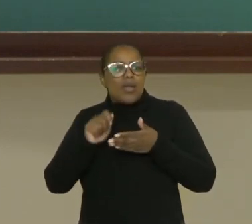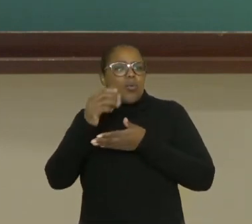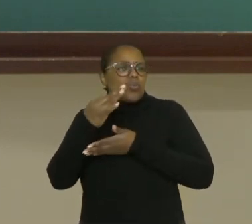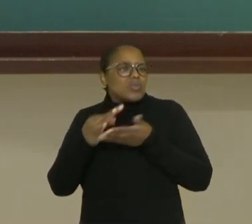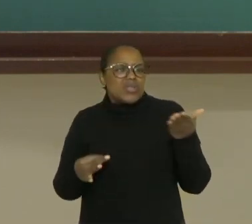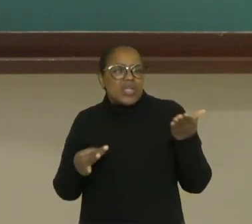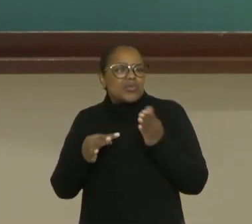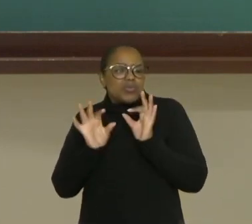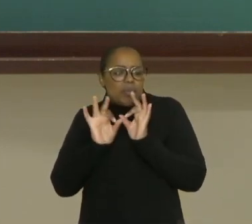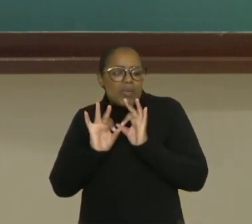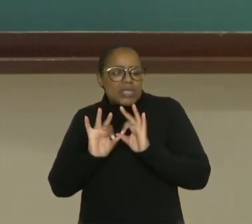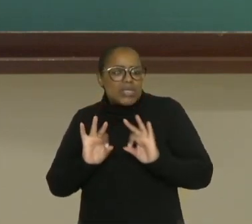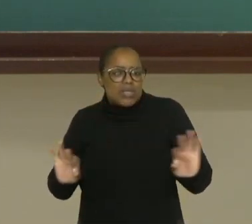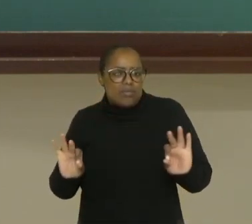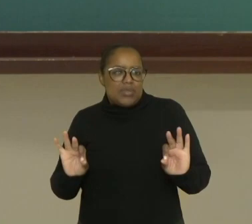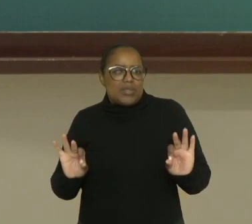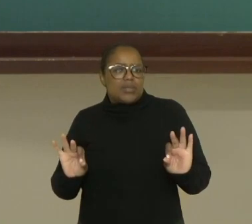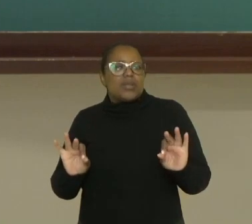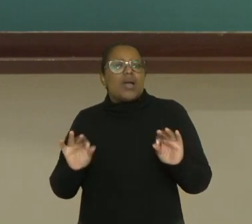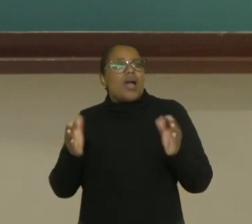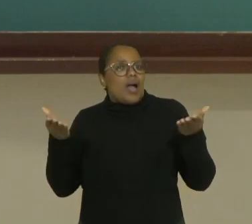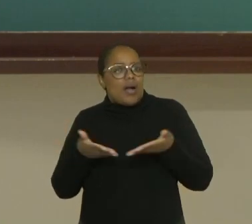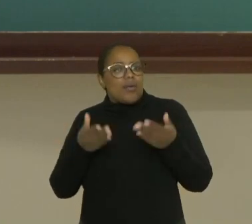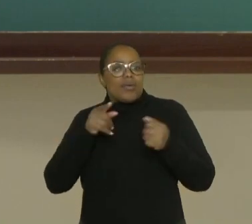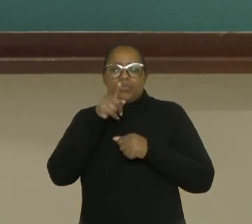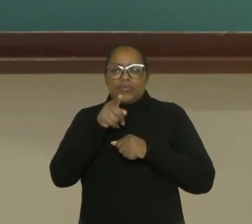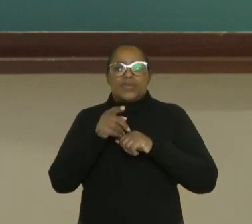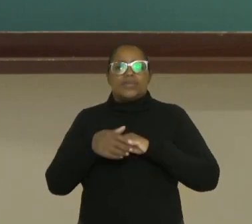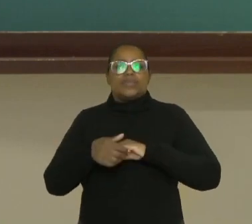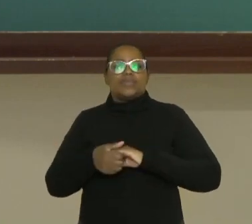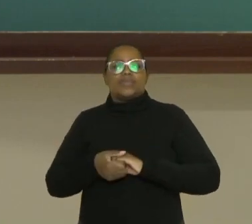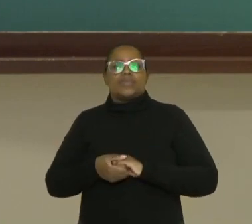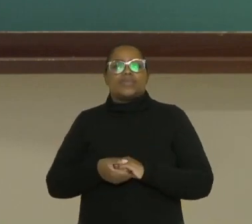carta do cacique Seattle. Então, agora está com vocês.